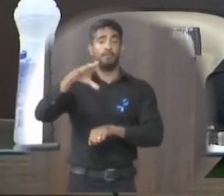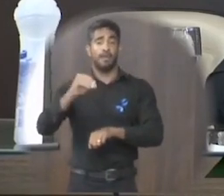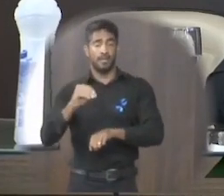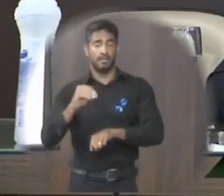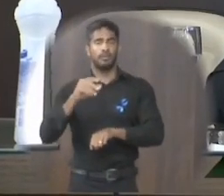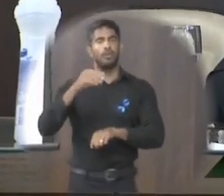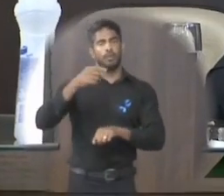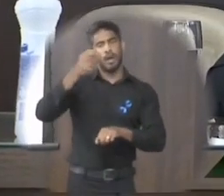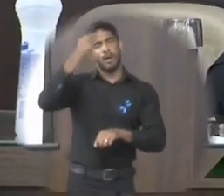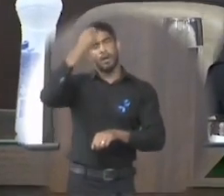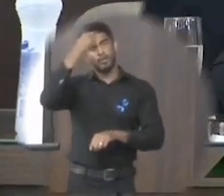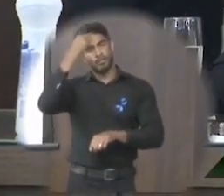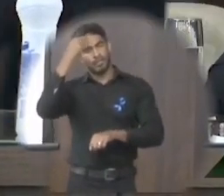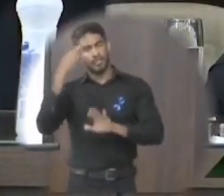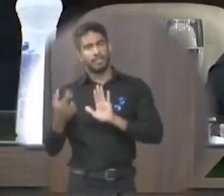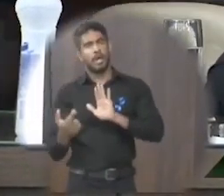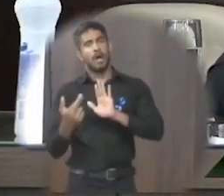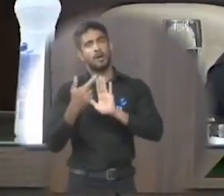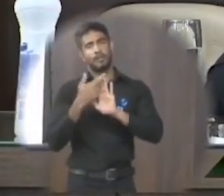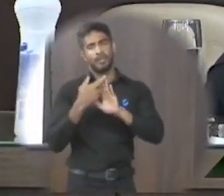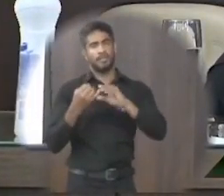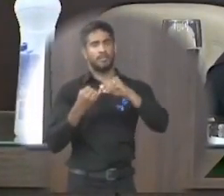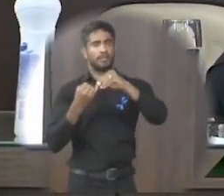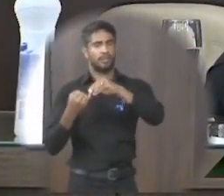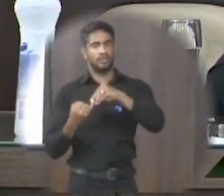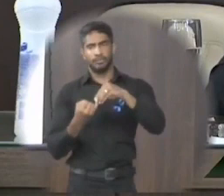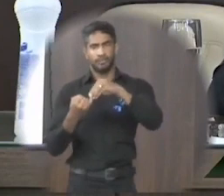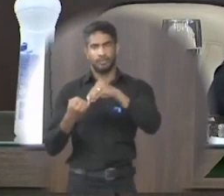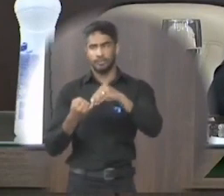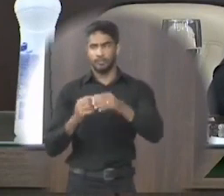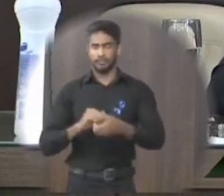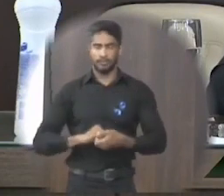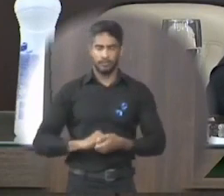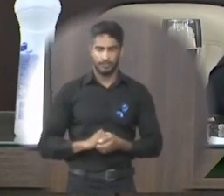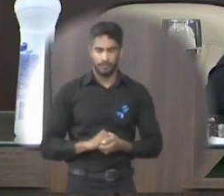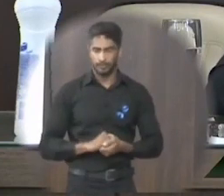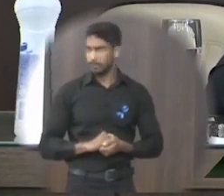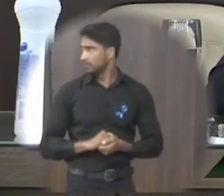da ciência ao representante da instituição.